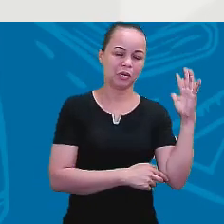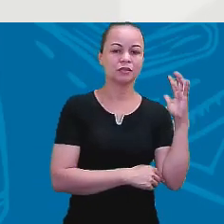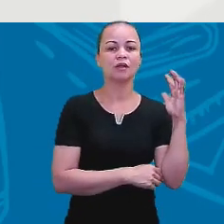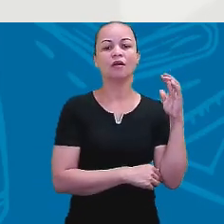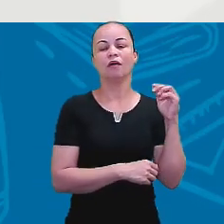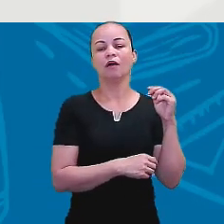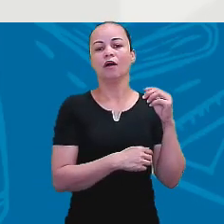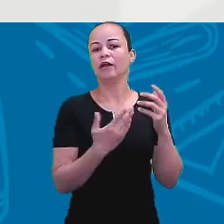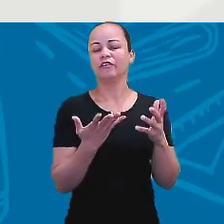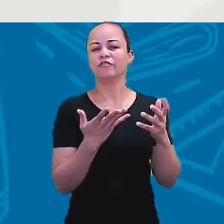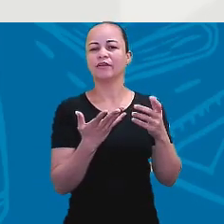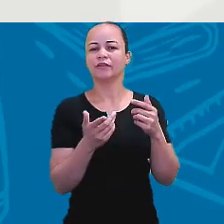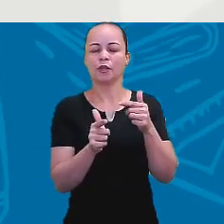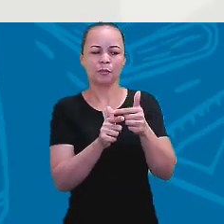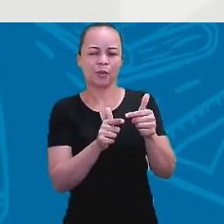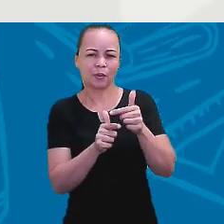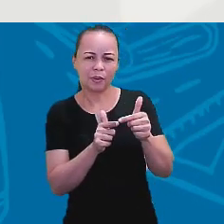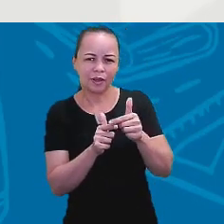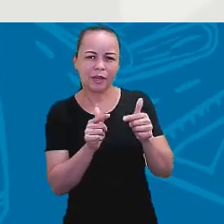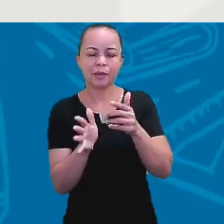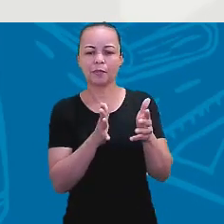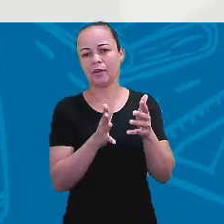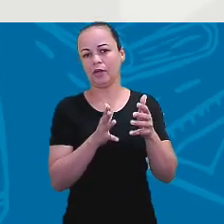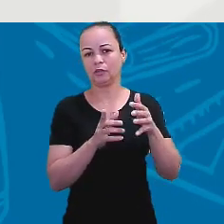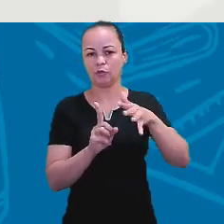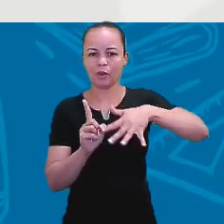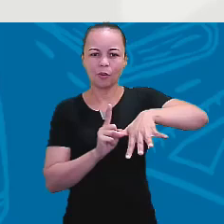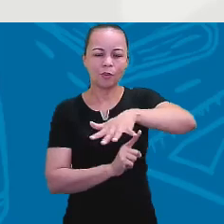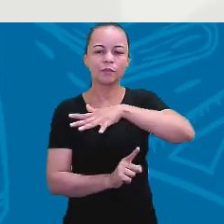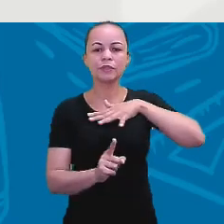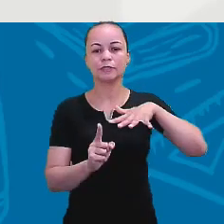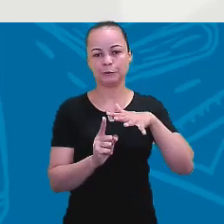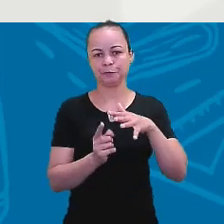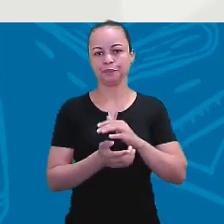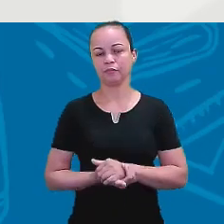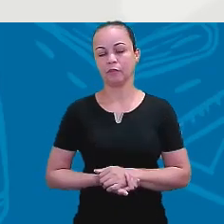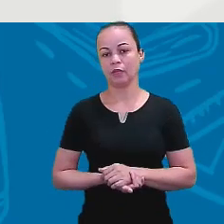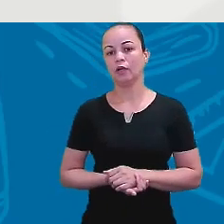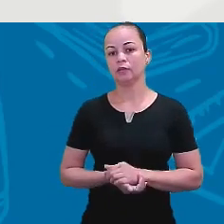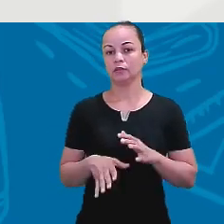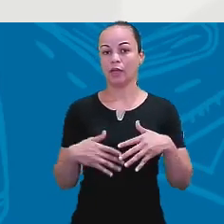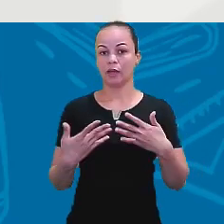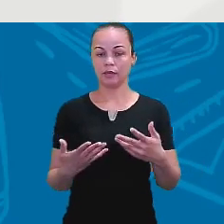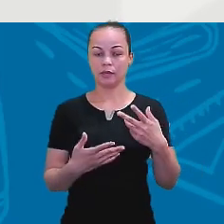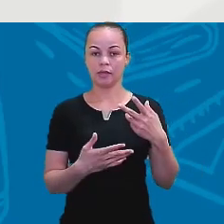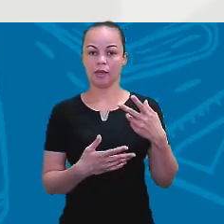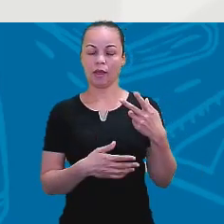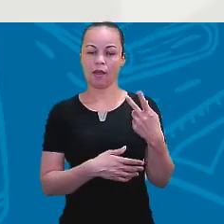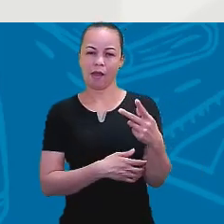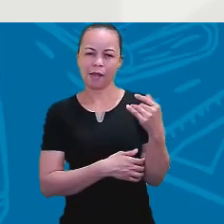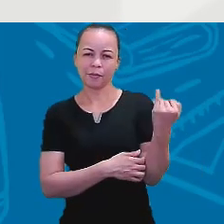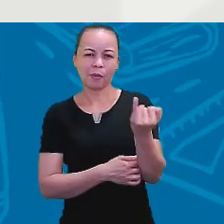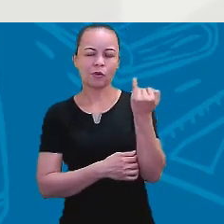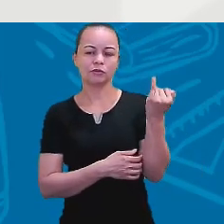vai acabar agredindo o nosso meio ambiente, né? Daí a importância, né, de